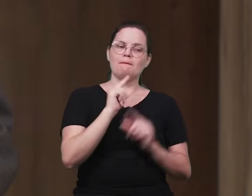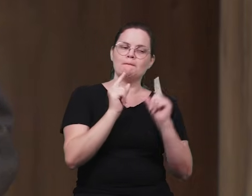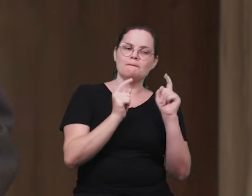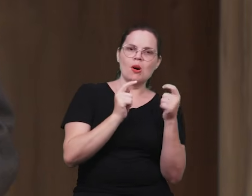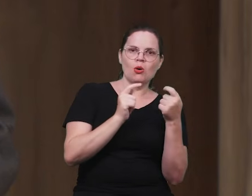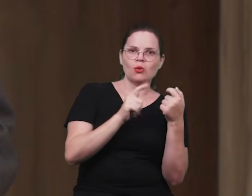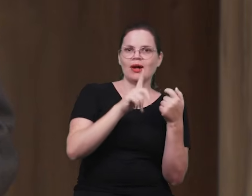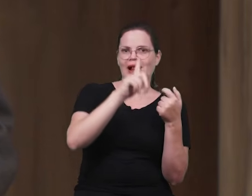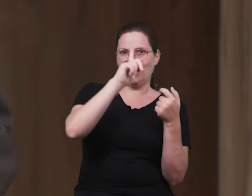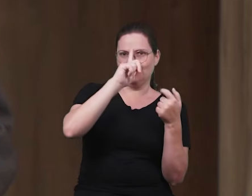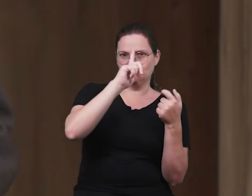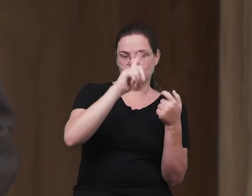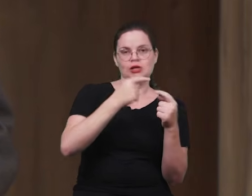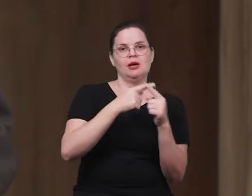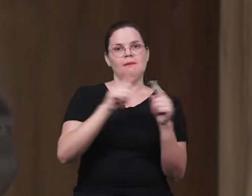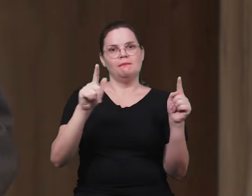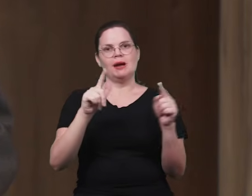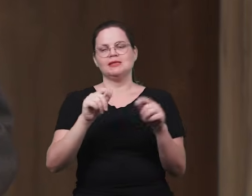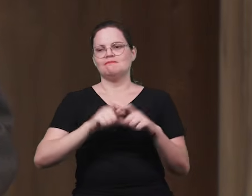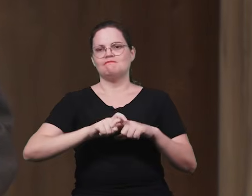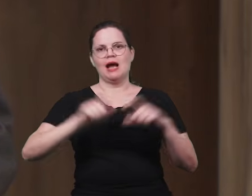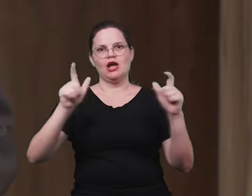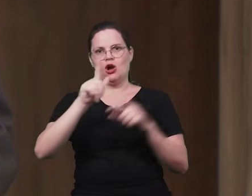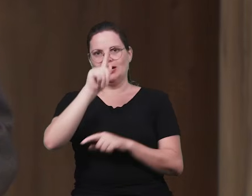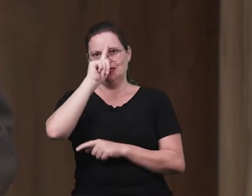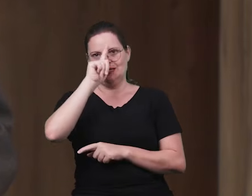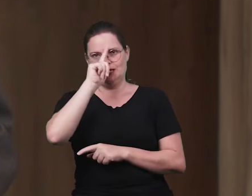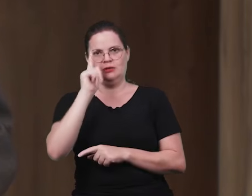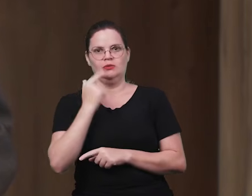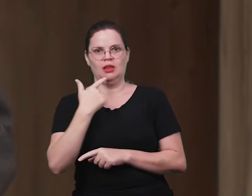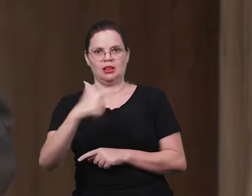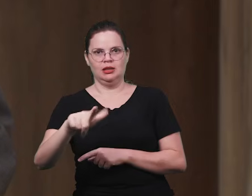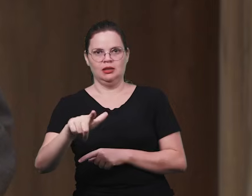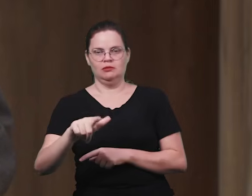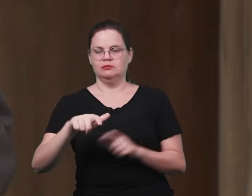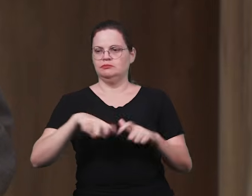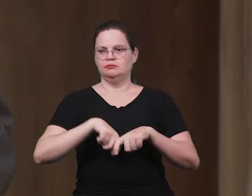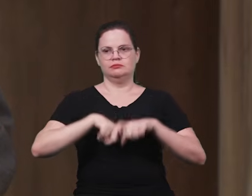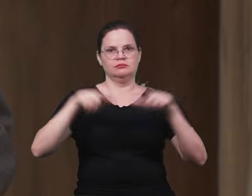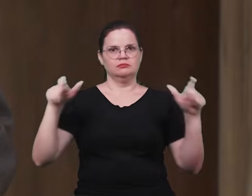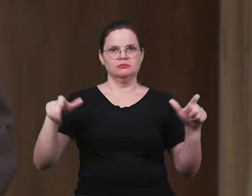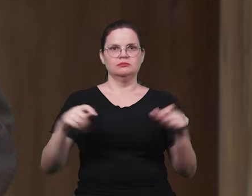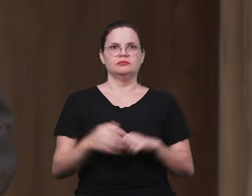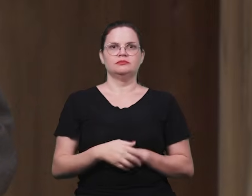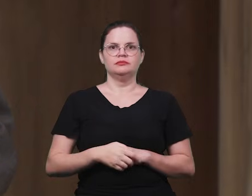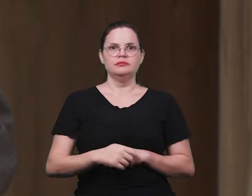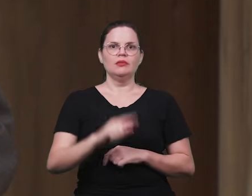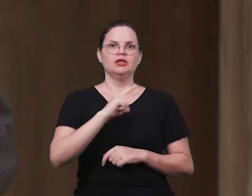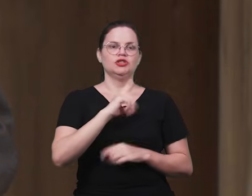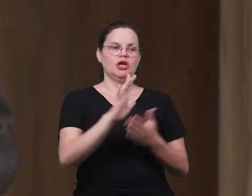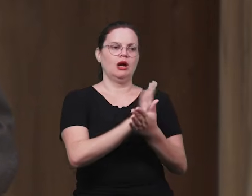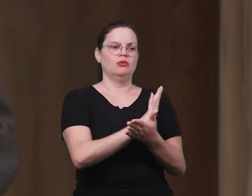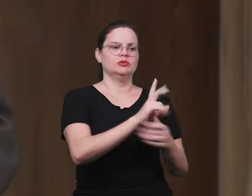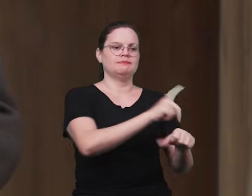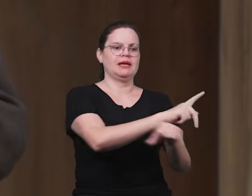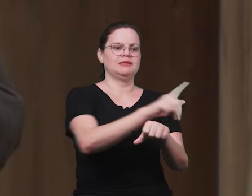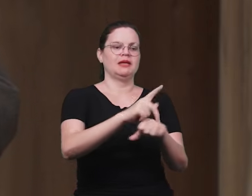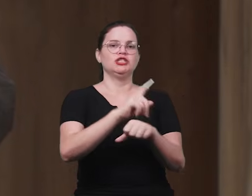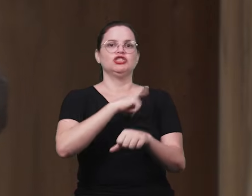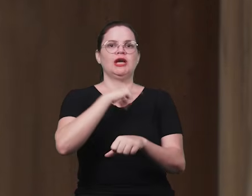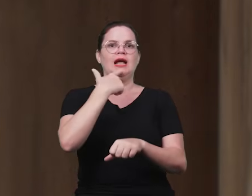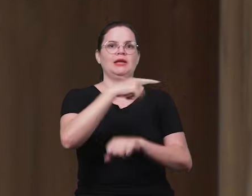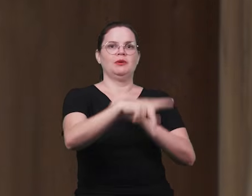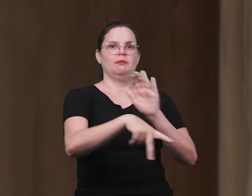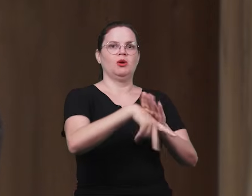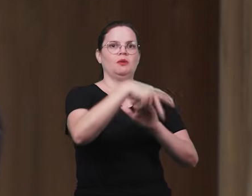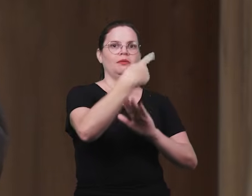outras nações, que tinha gente de todas as nações no Império, falavam a sua própria língua, mas falavam o grego. Então,